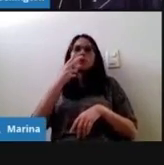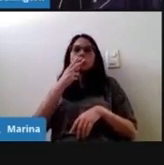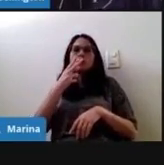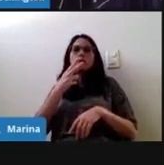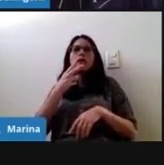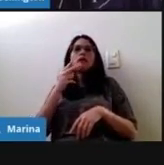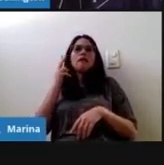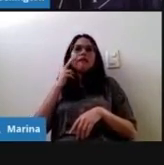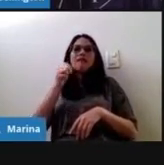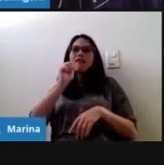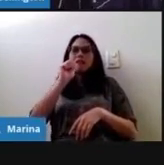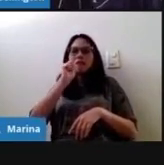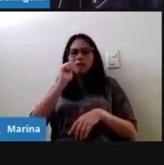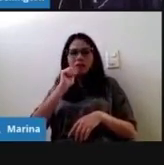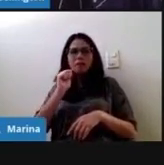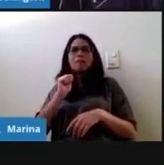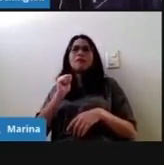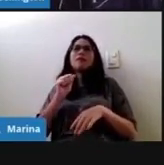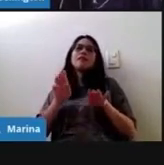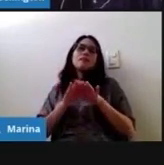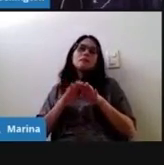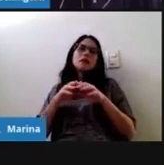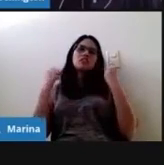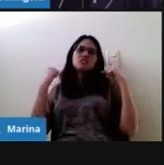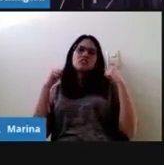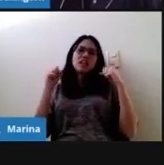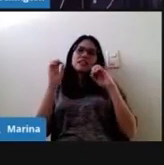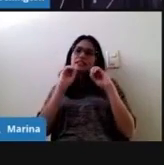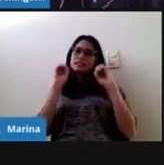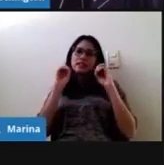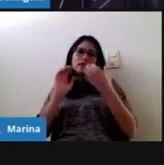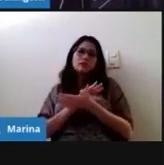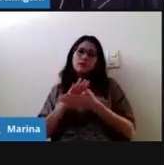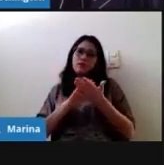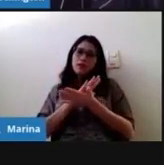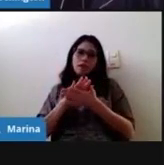alimentação inadequada e inatividade física.